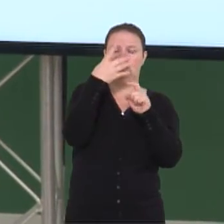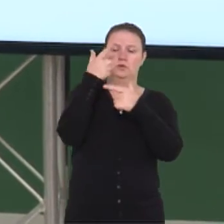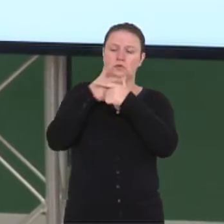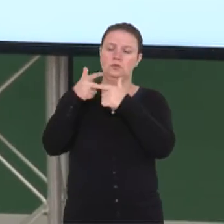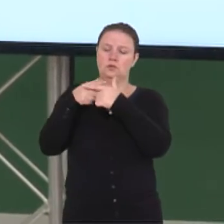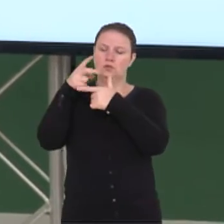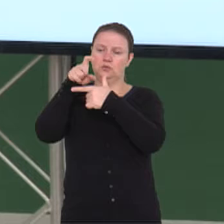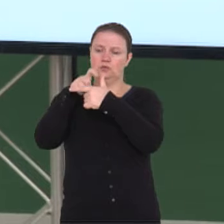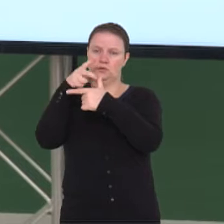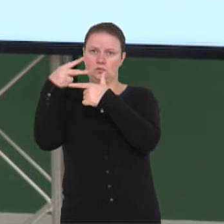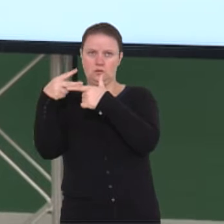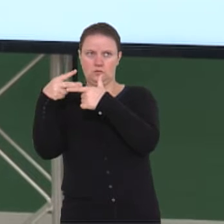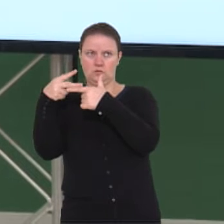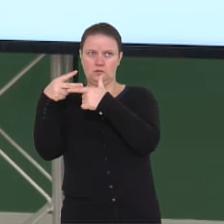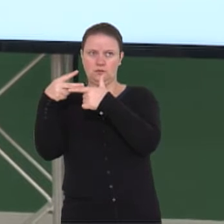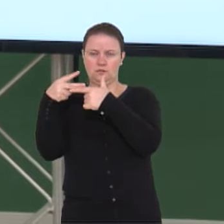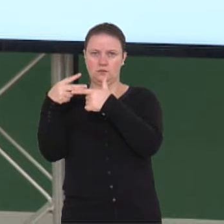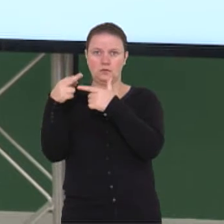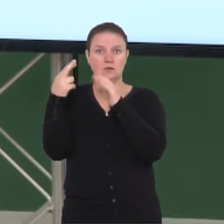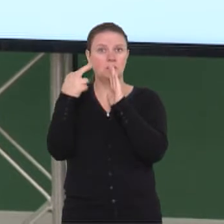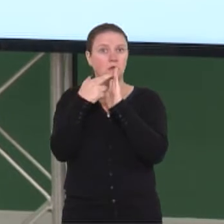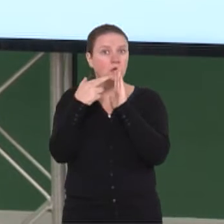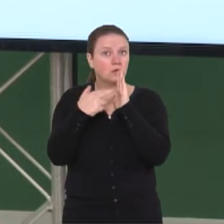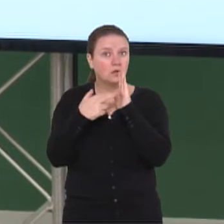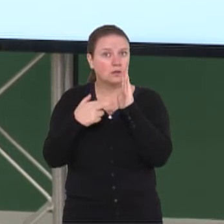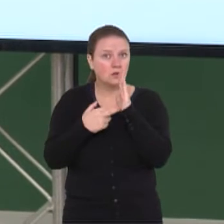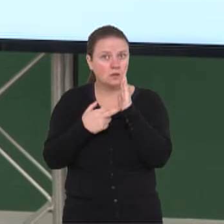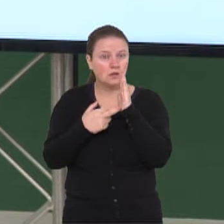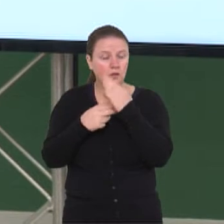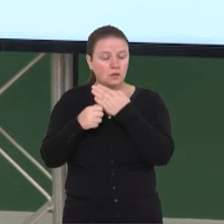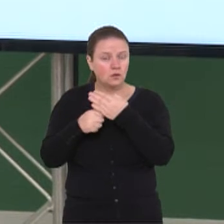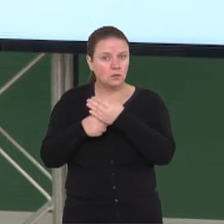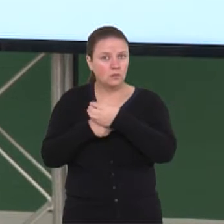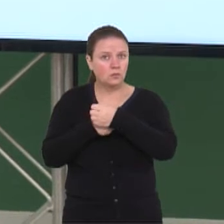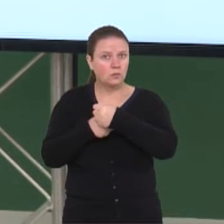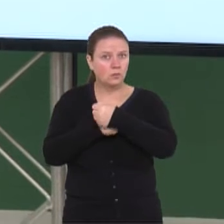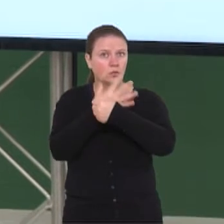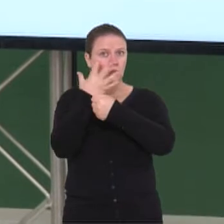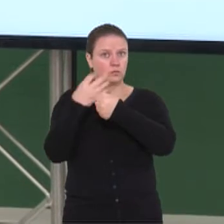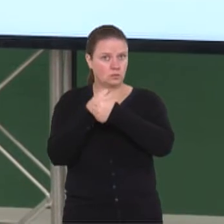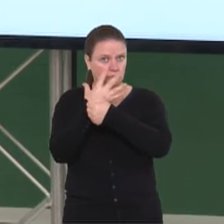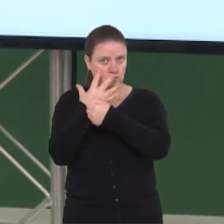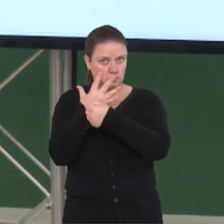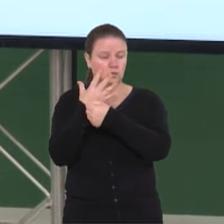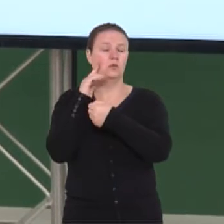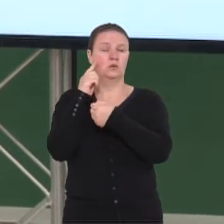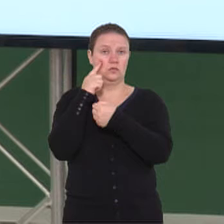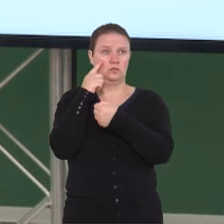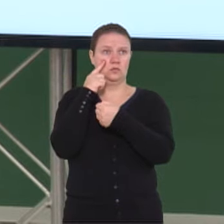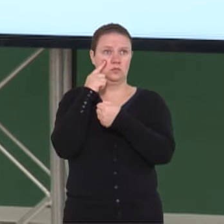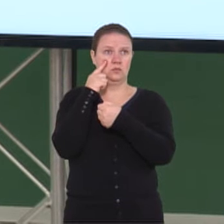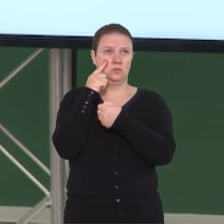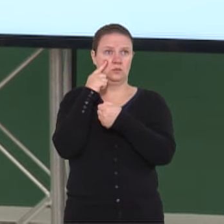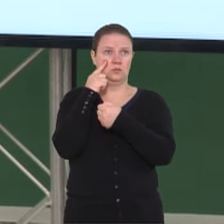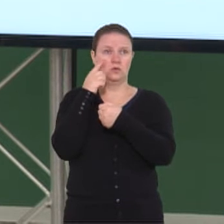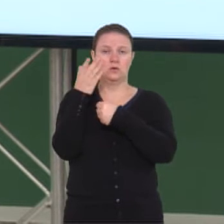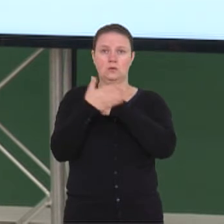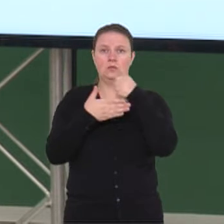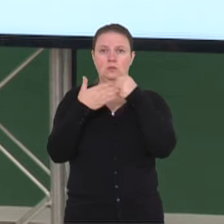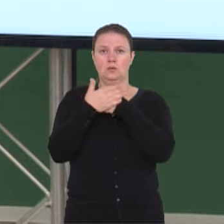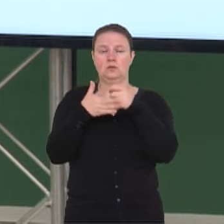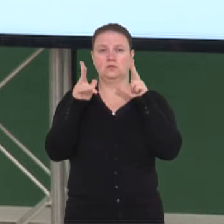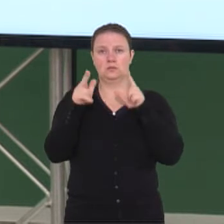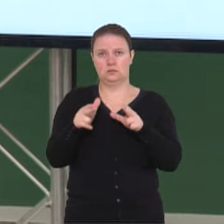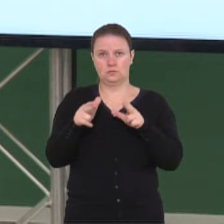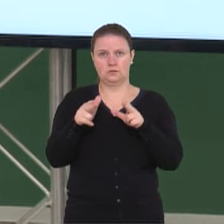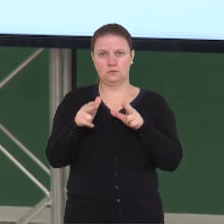quadrado. Regras de potenciação. Mesma base, expoentes eu subtraio. Quando divisão, mantenho